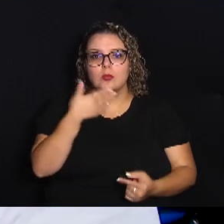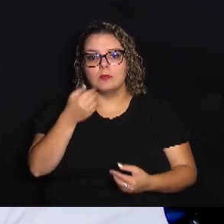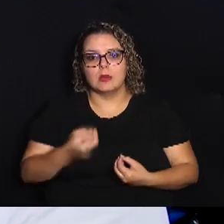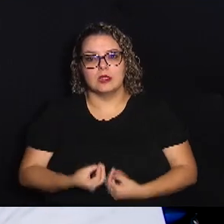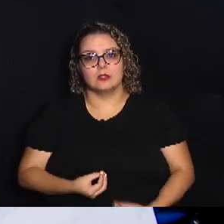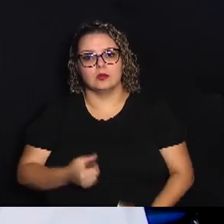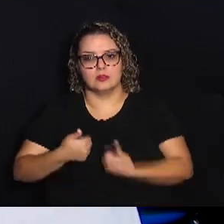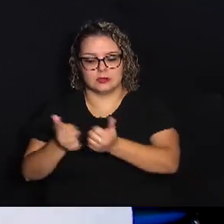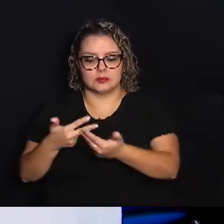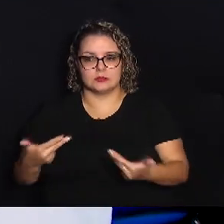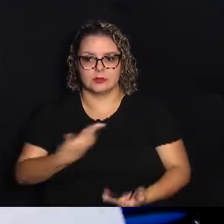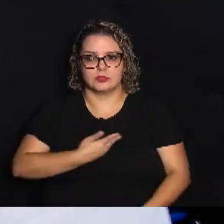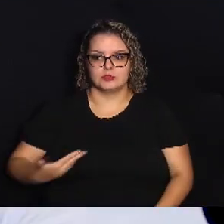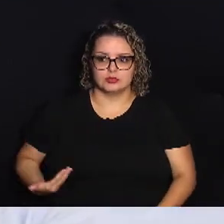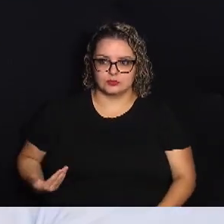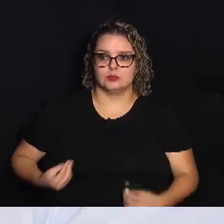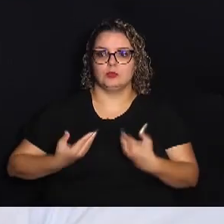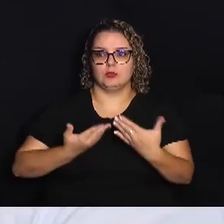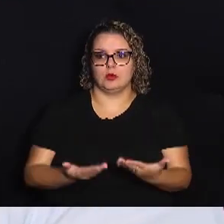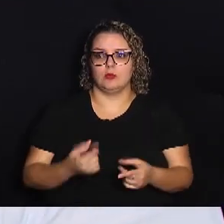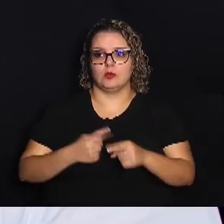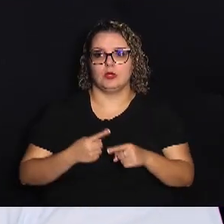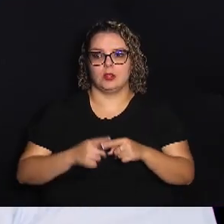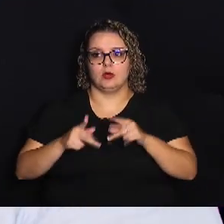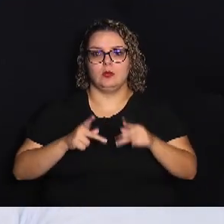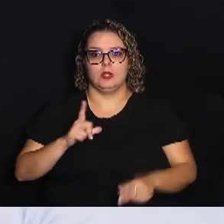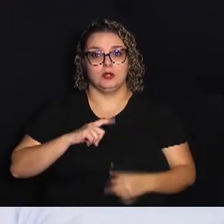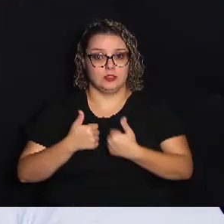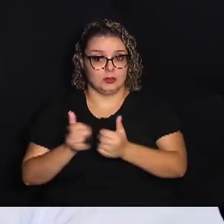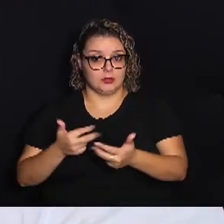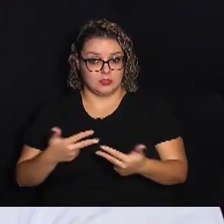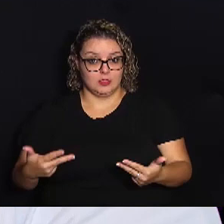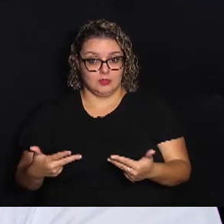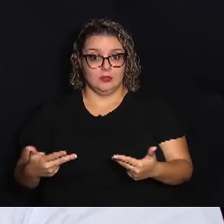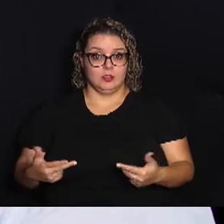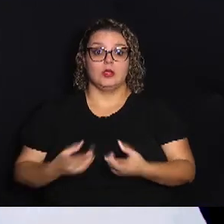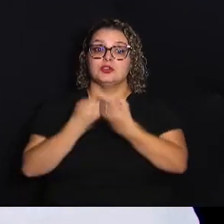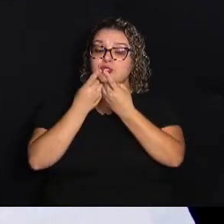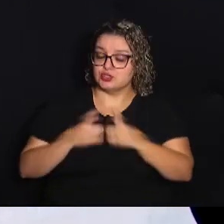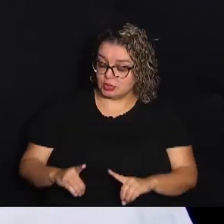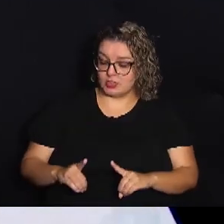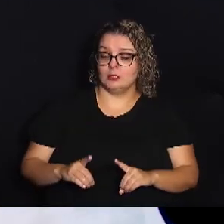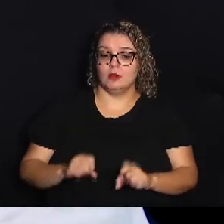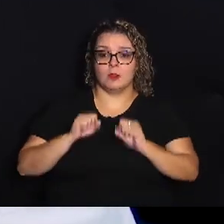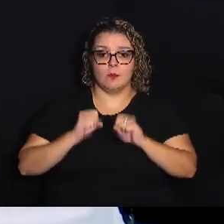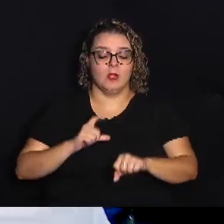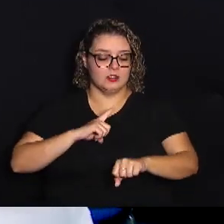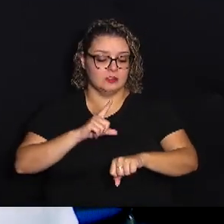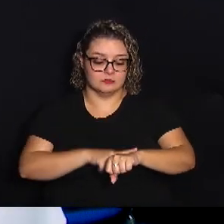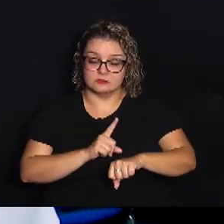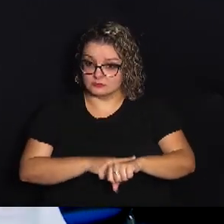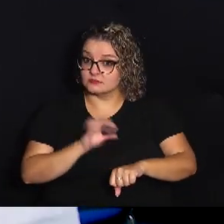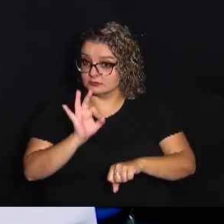o melhor transporte público por quê Porque a população tendo um transporte de massa Digno aonde ela possa